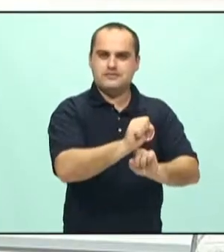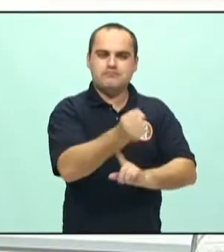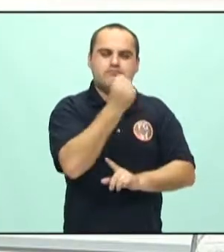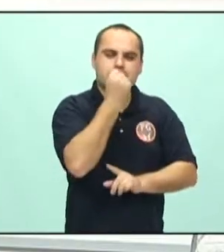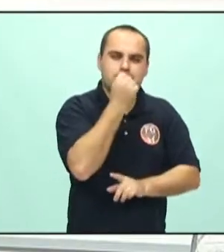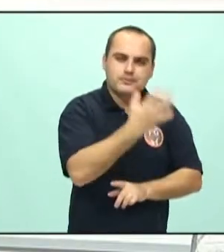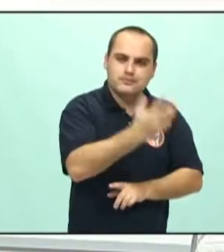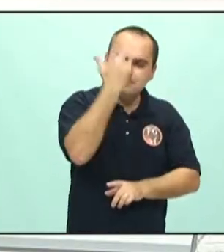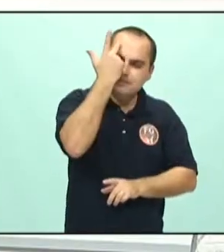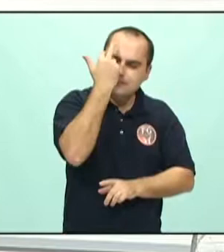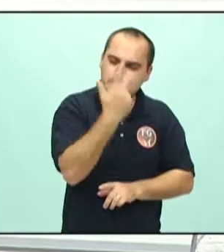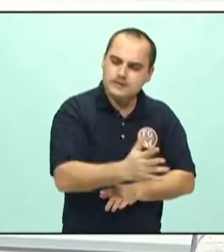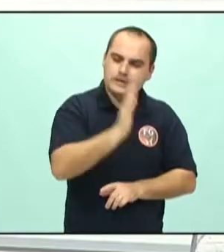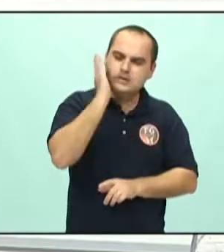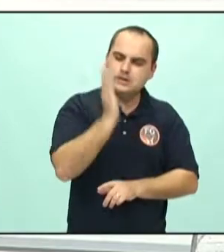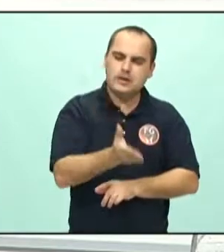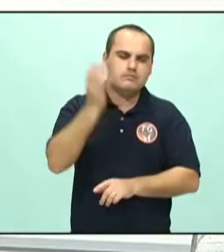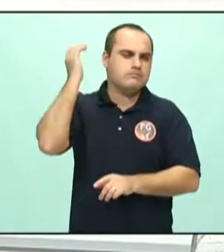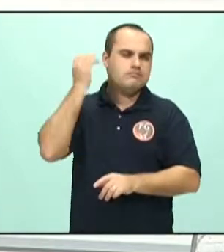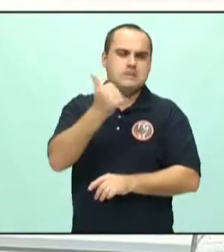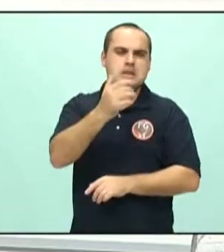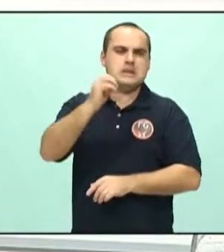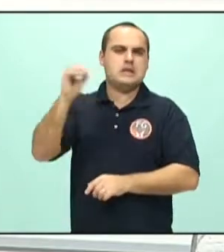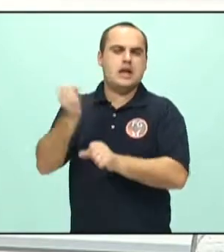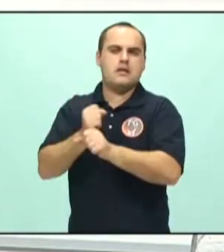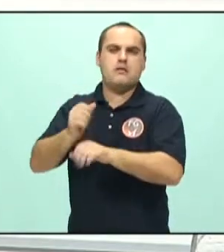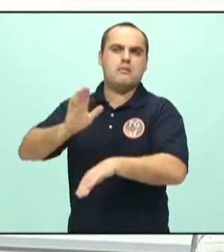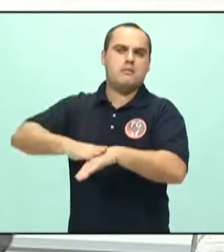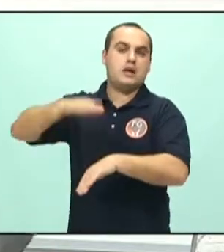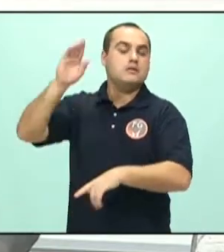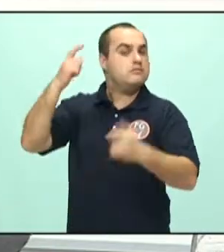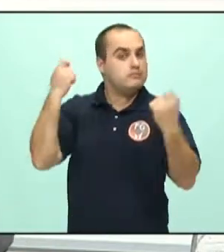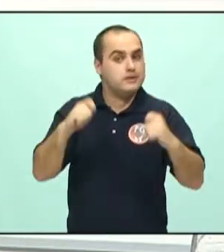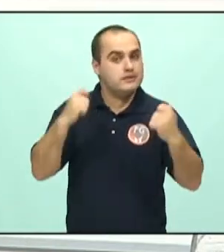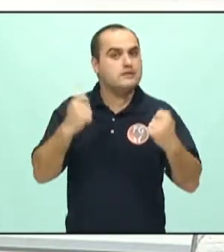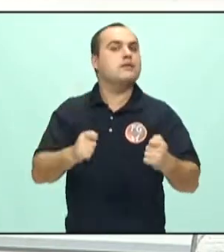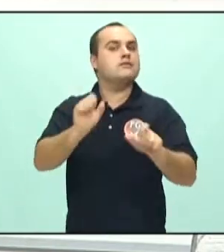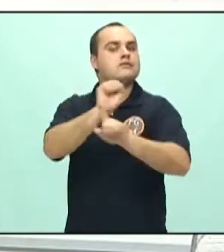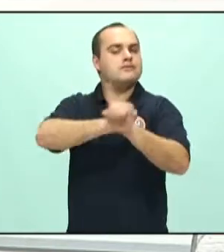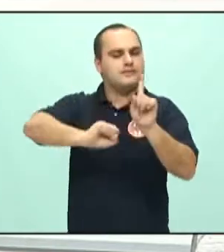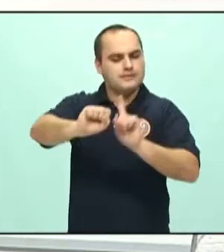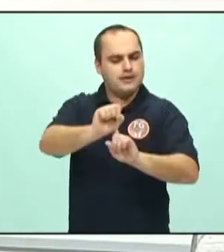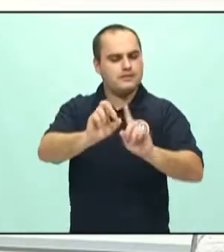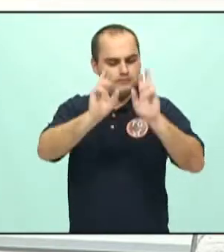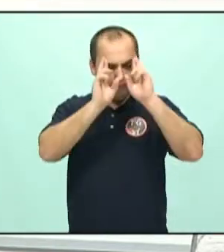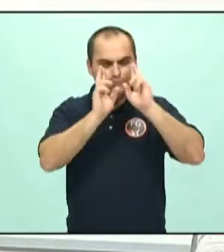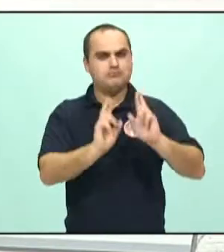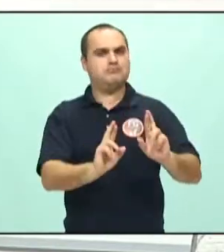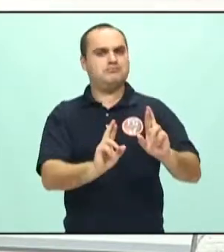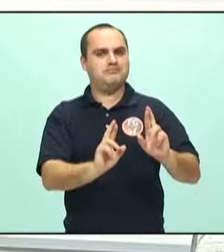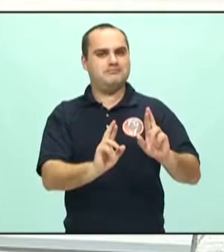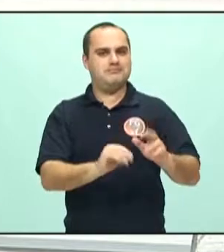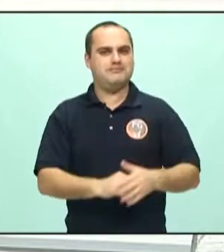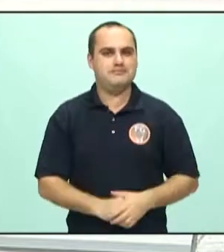histórica, centenária e que merece ser respeitada pela sociedade. E esse foi o objetivo principal desse documentário, mostrar a realidade de dentro do